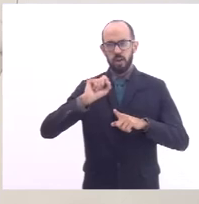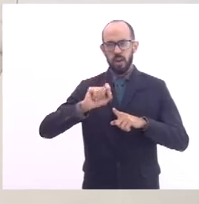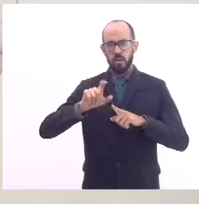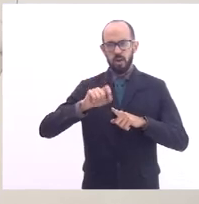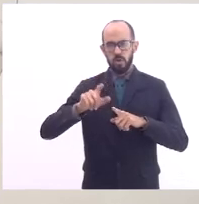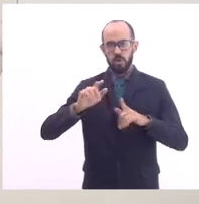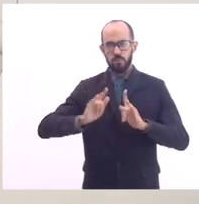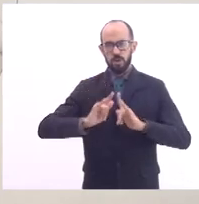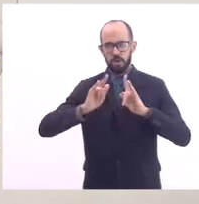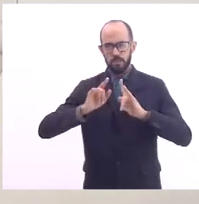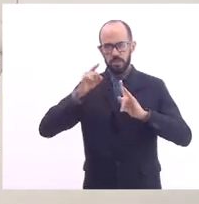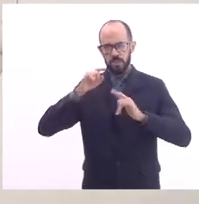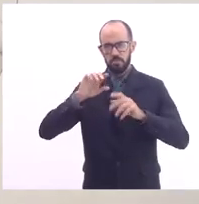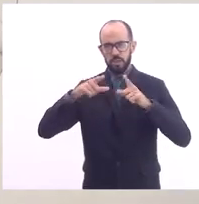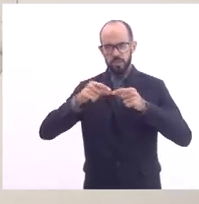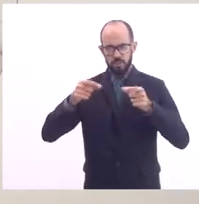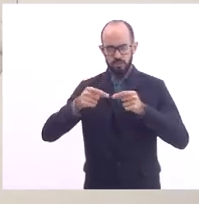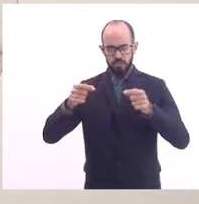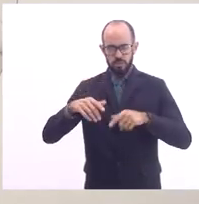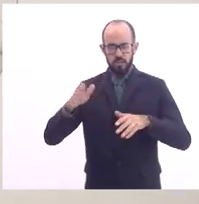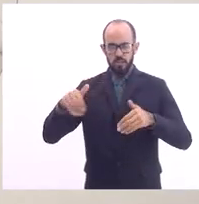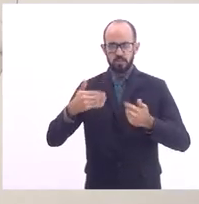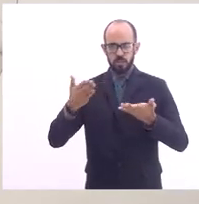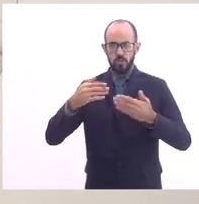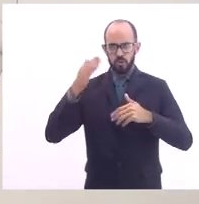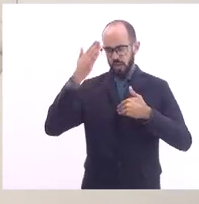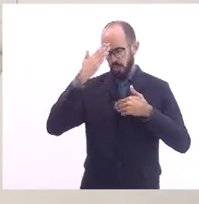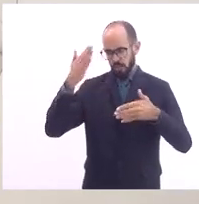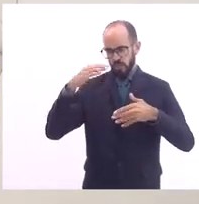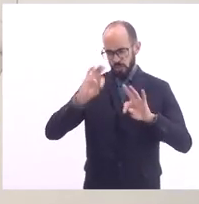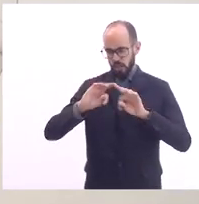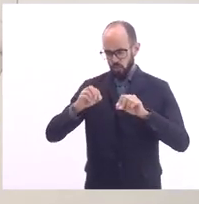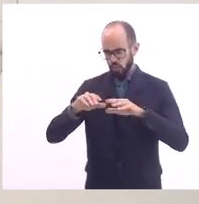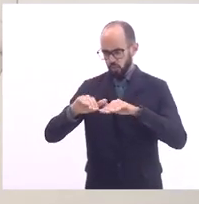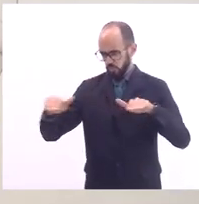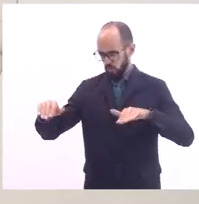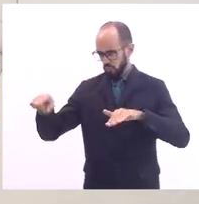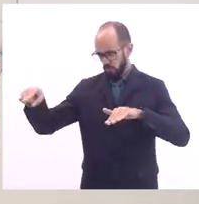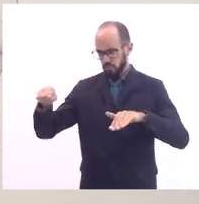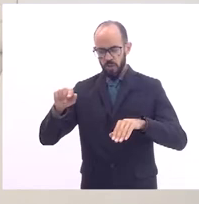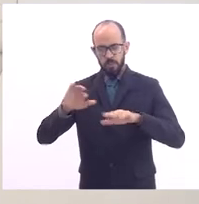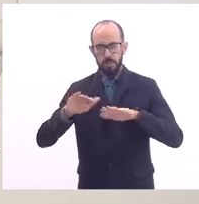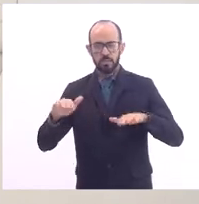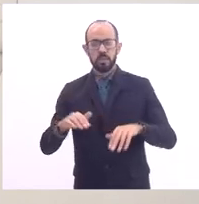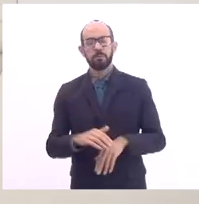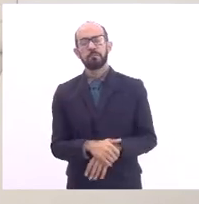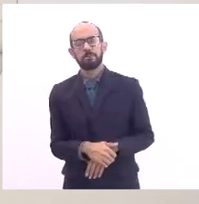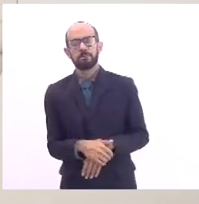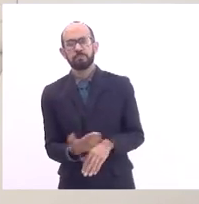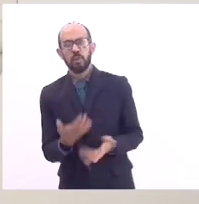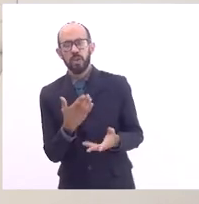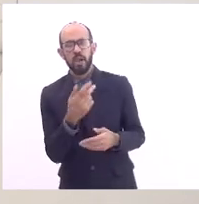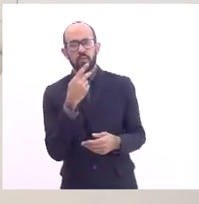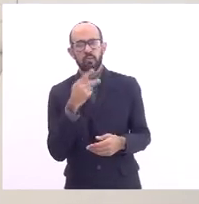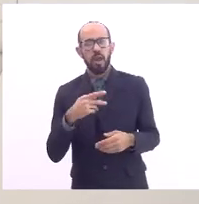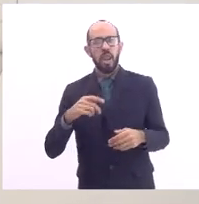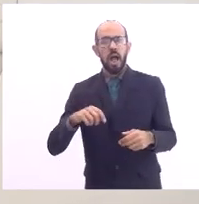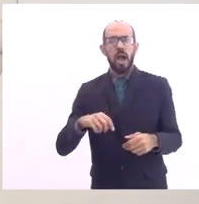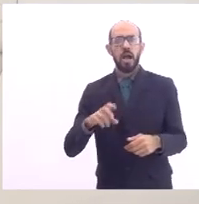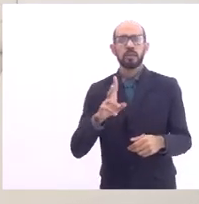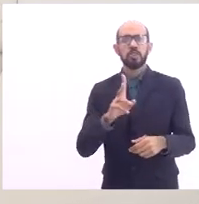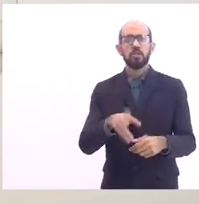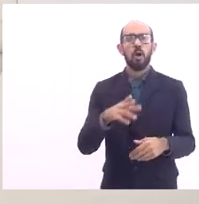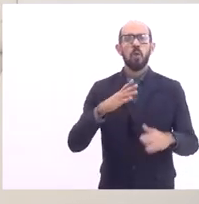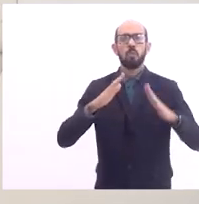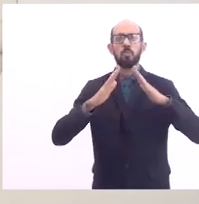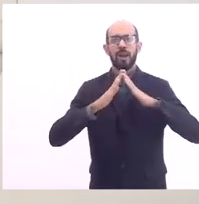muito obrigado a todos. Quero agradecer a presença na mesa de todo mundo, e todos os presentes também. Bom, eu quero falar como morador, né? E